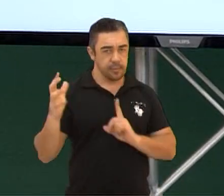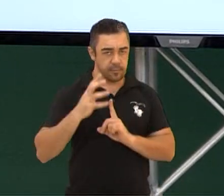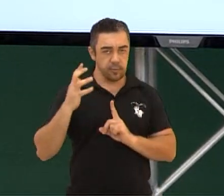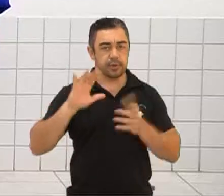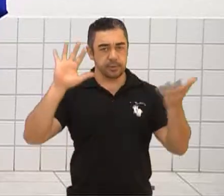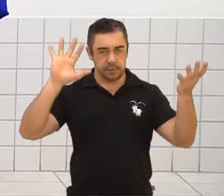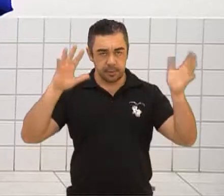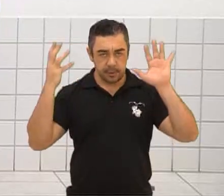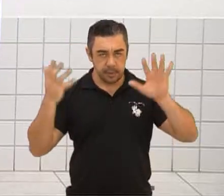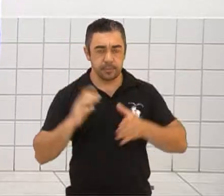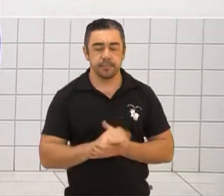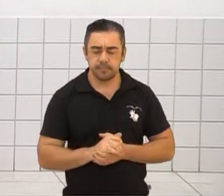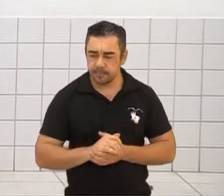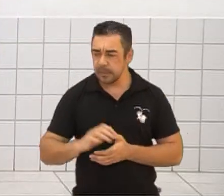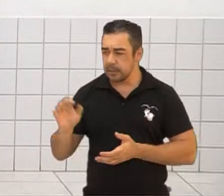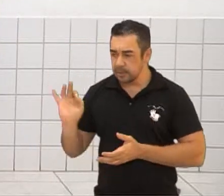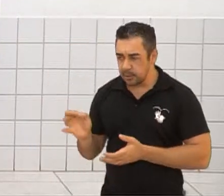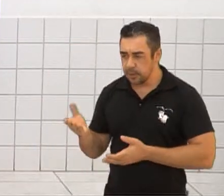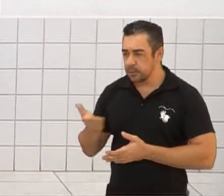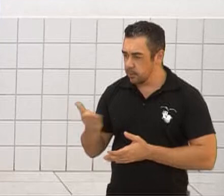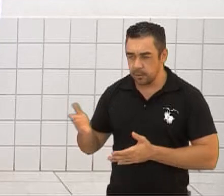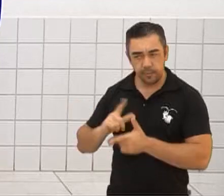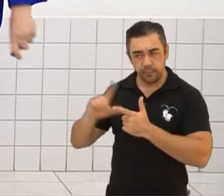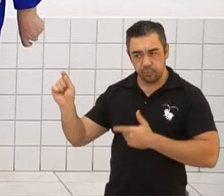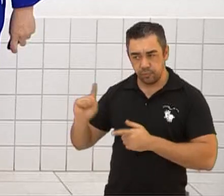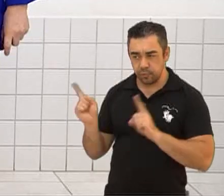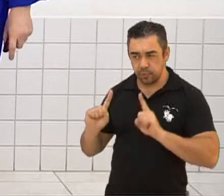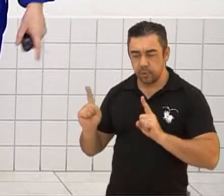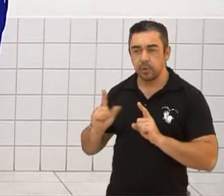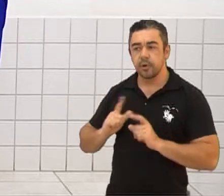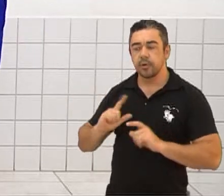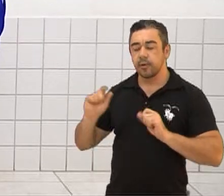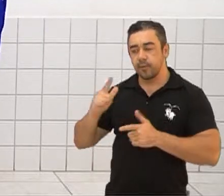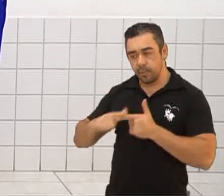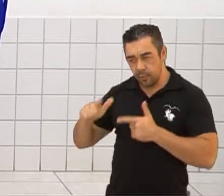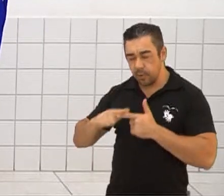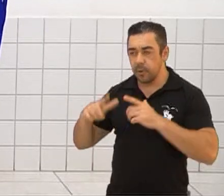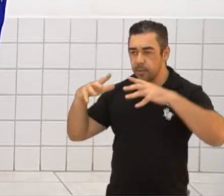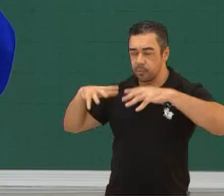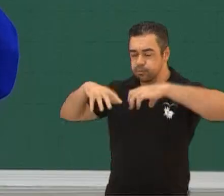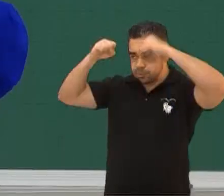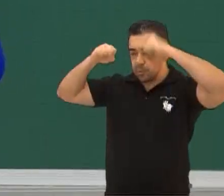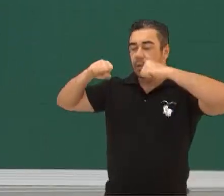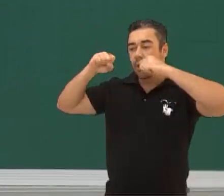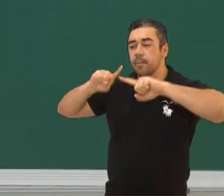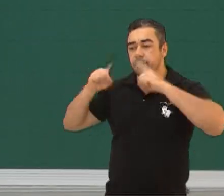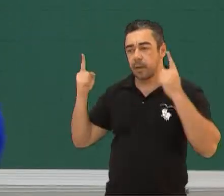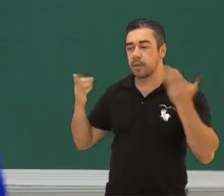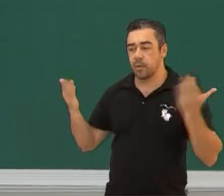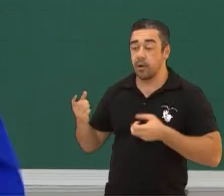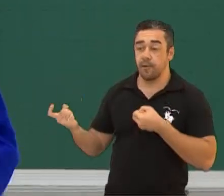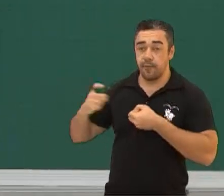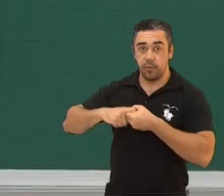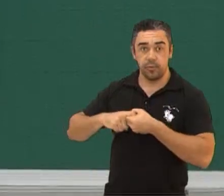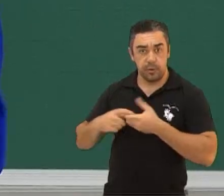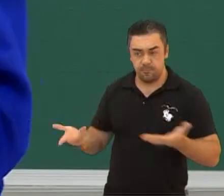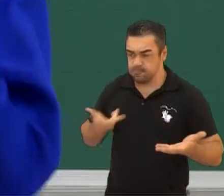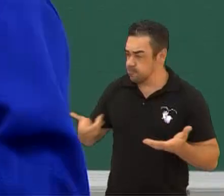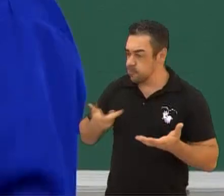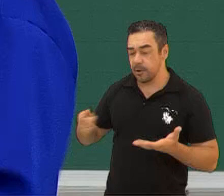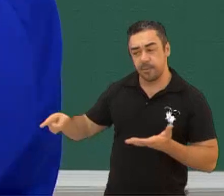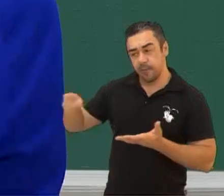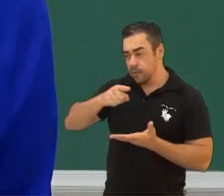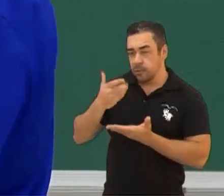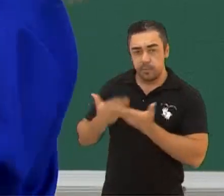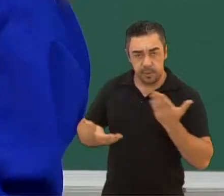clima. Isso, eu tenho certeza que ninguém fugiu aí, apesar da nossa queda de energia, mas que agora vamos retomar com todo o gás para que vocês não